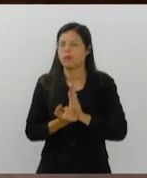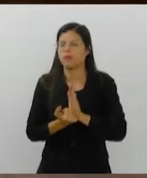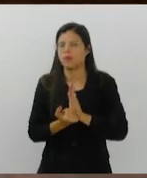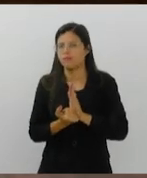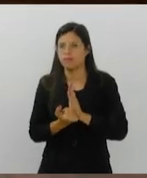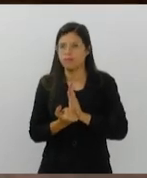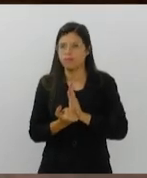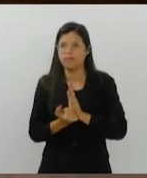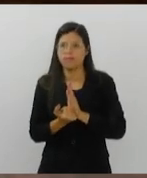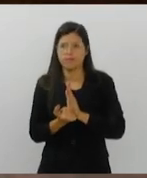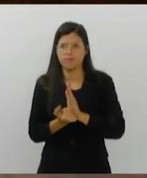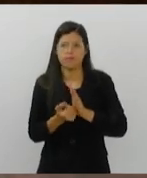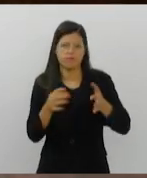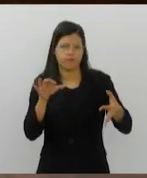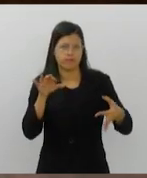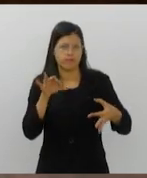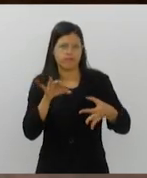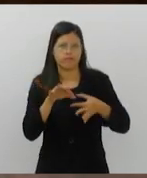a ver com todos os